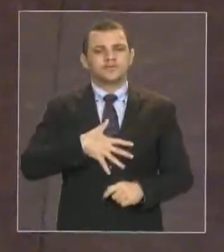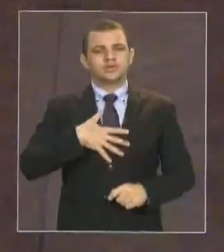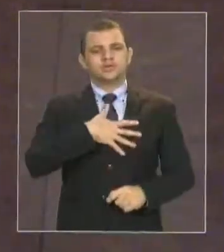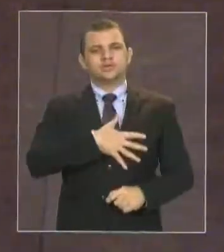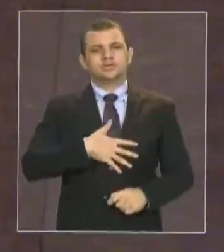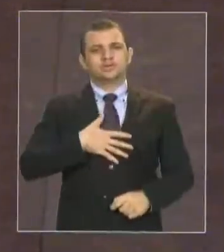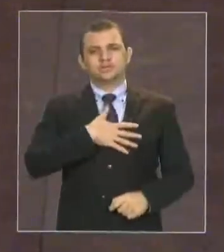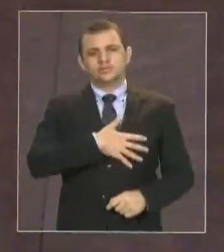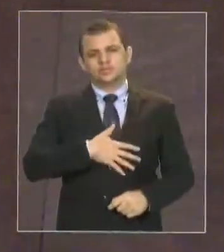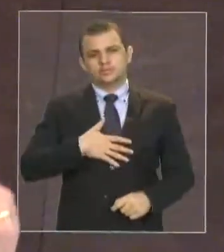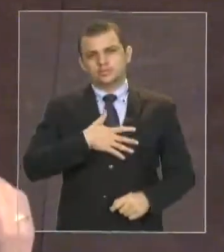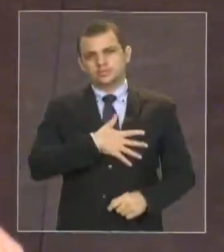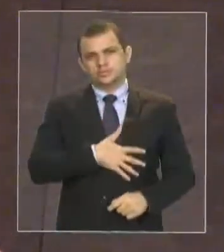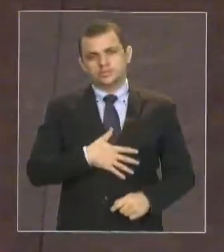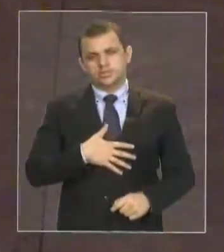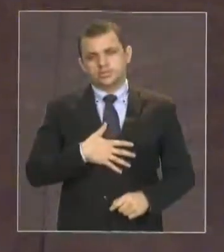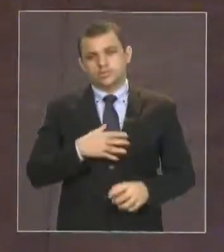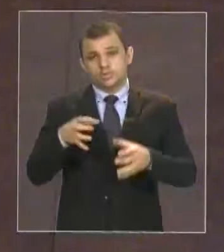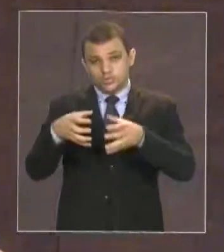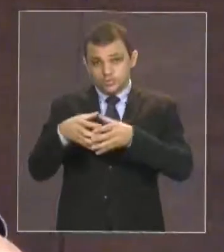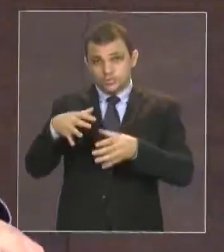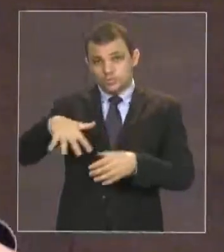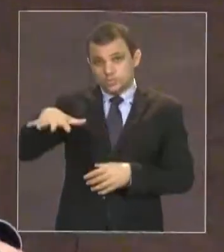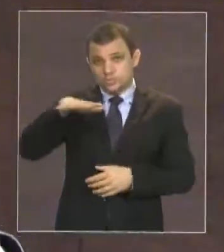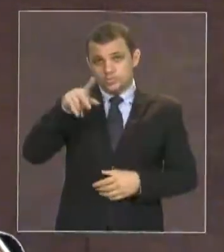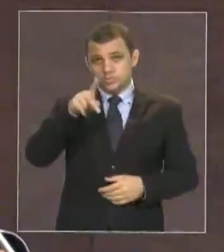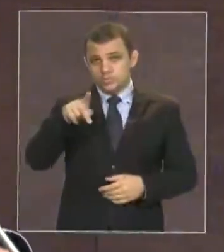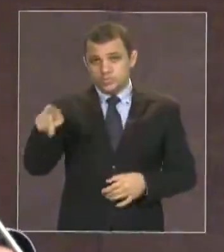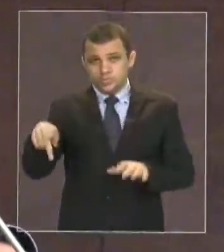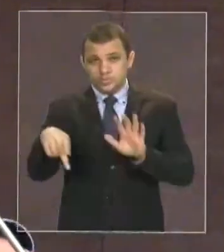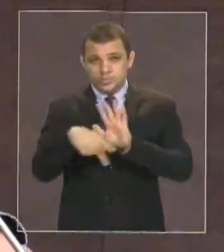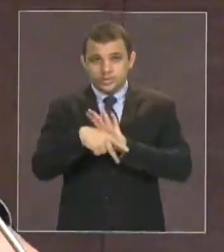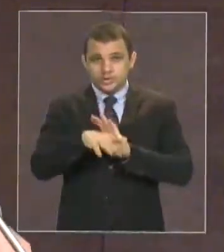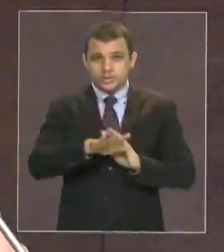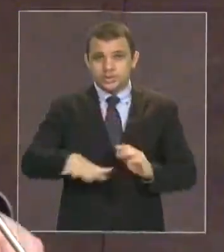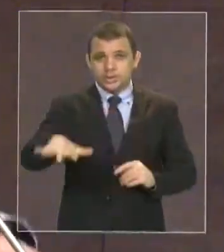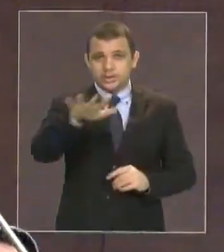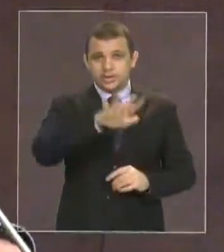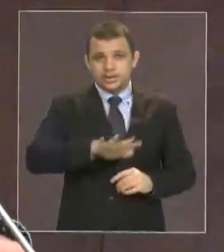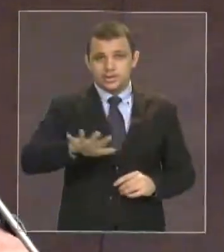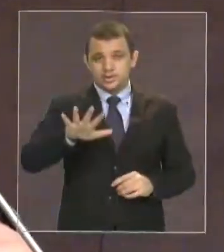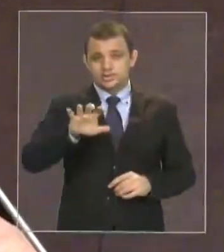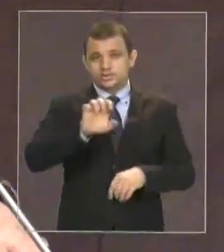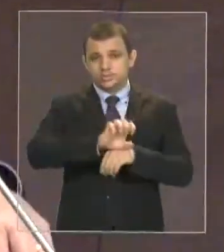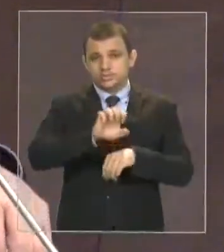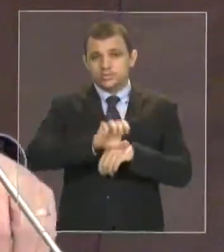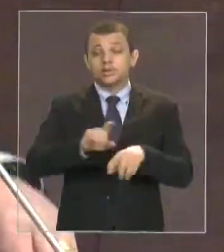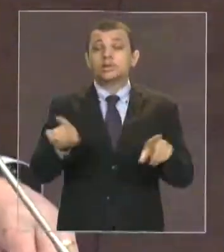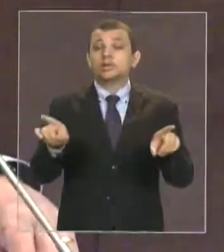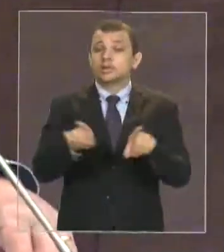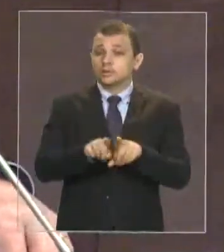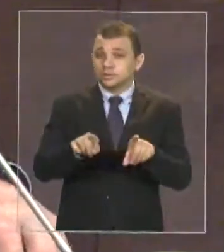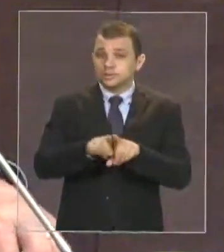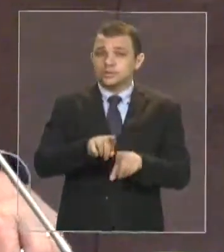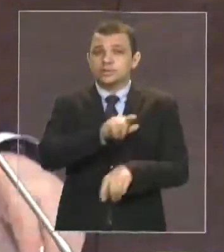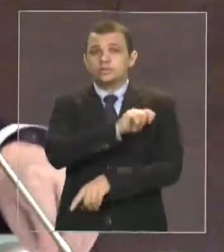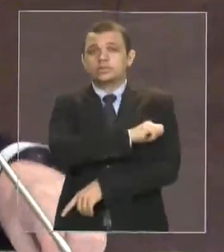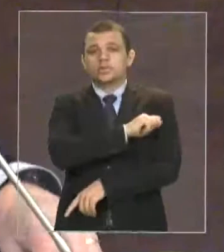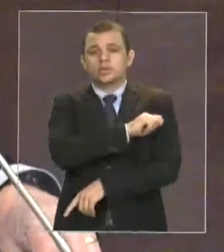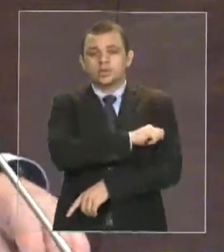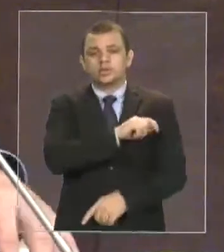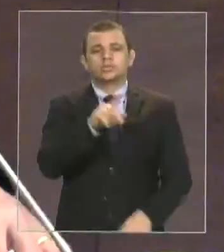enorme, não só nos professores da rede estadual, como também nos alunos,